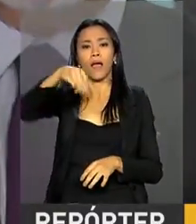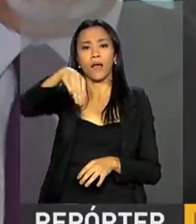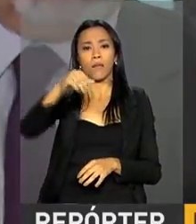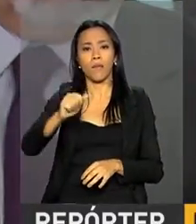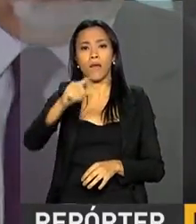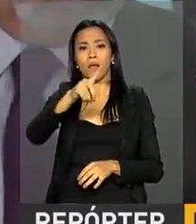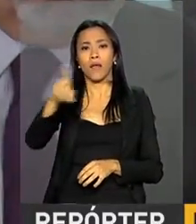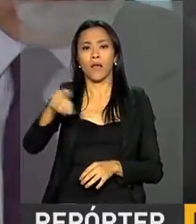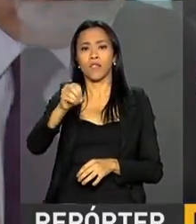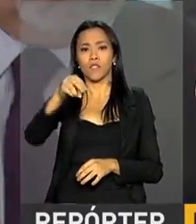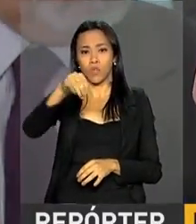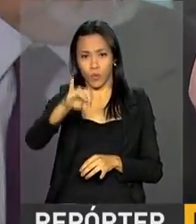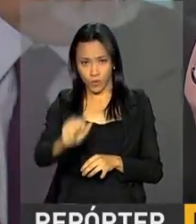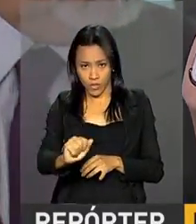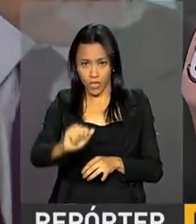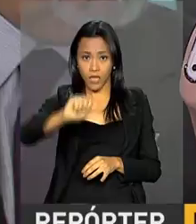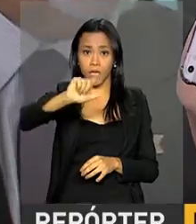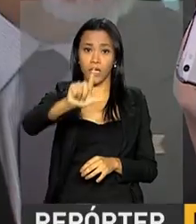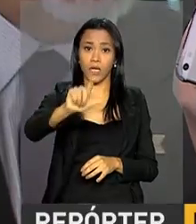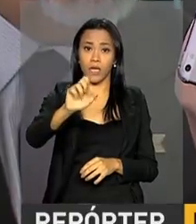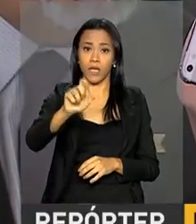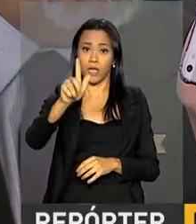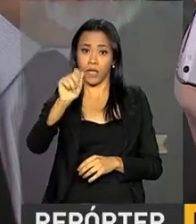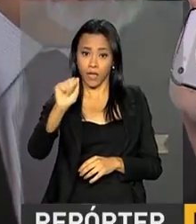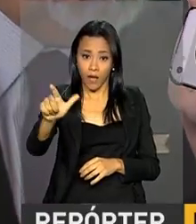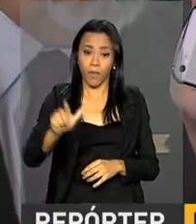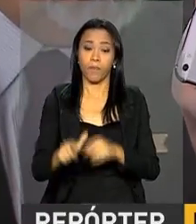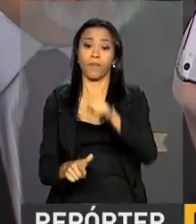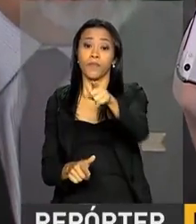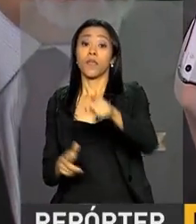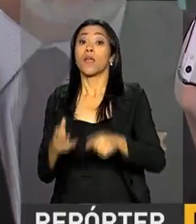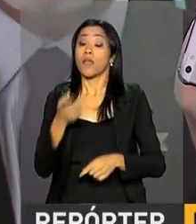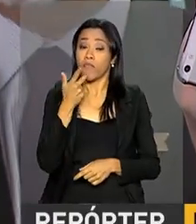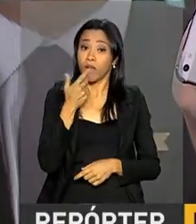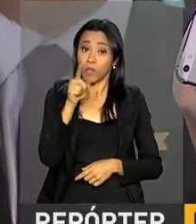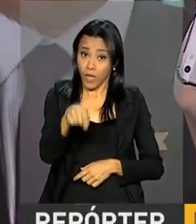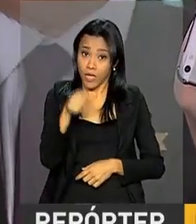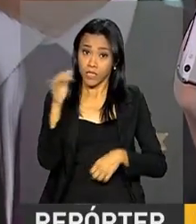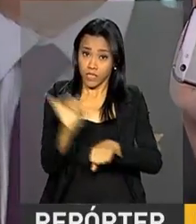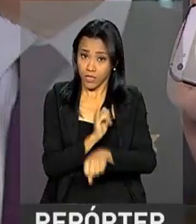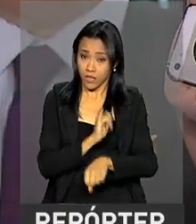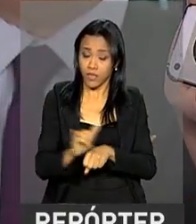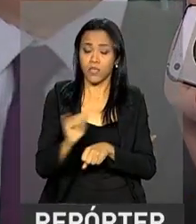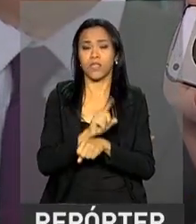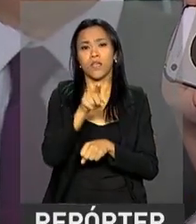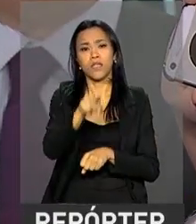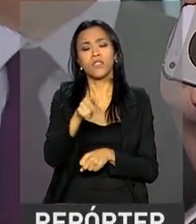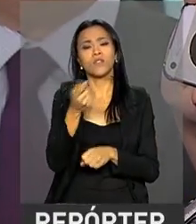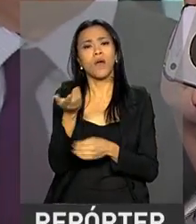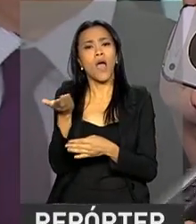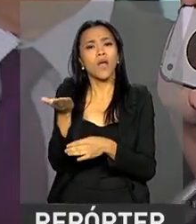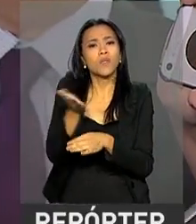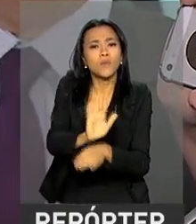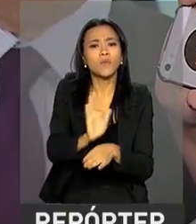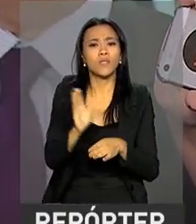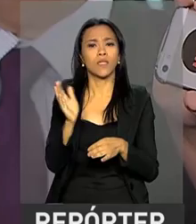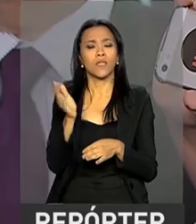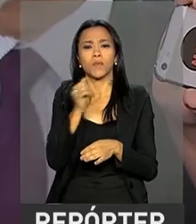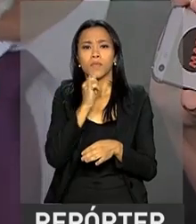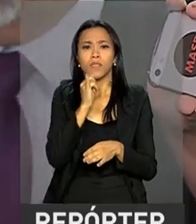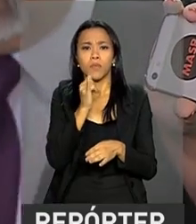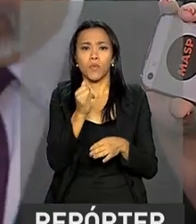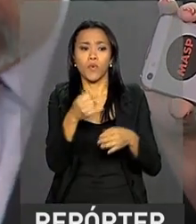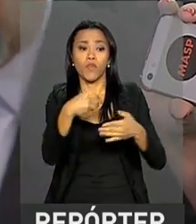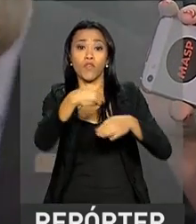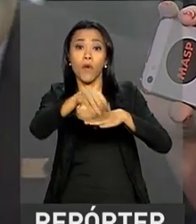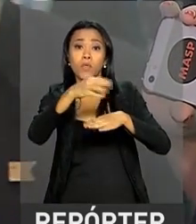hora a produzida pelo ministério da defesa nós estamos complementando um portfólio de informações que